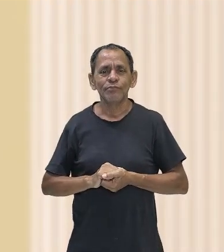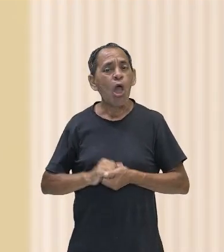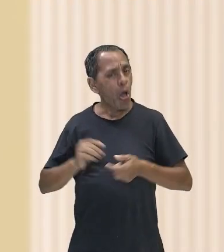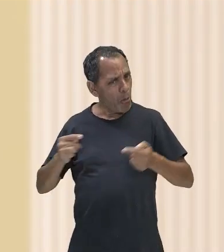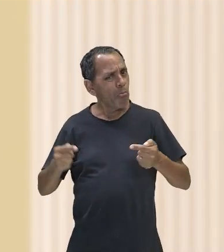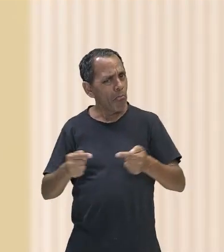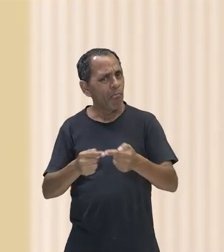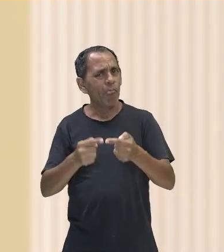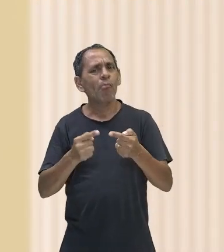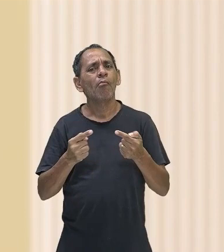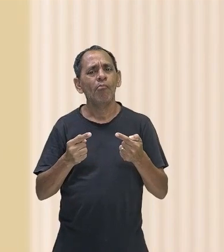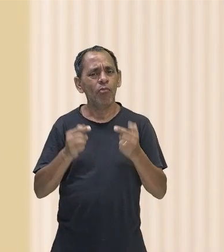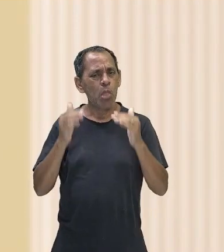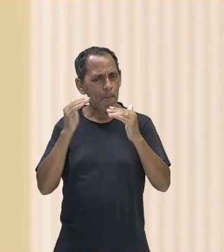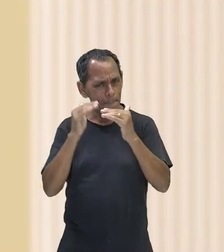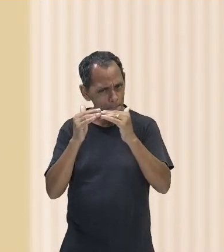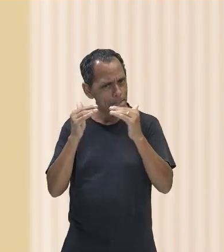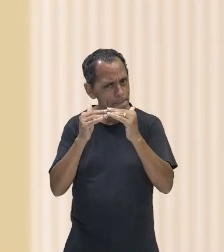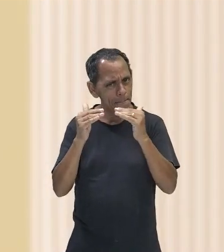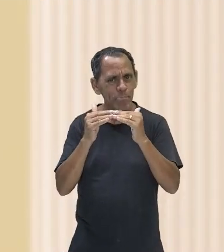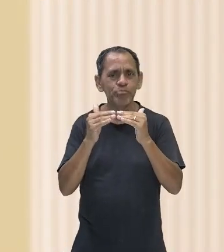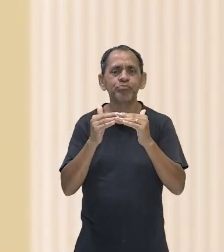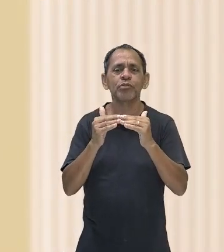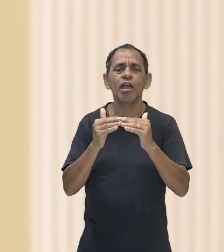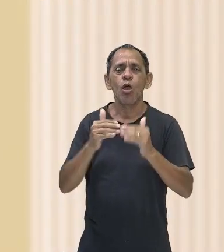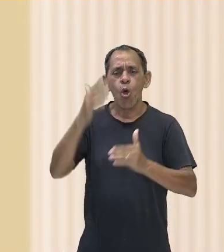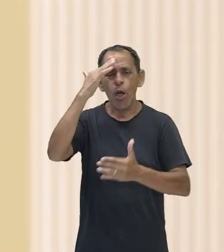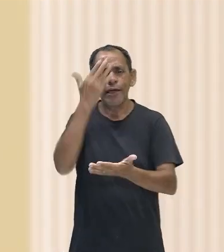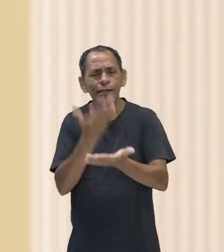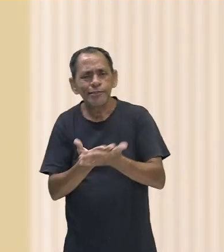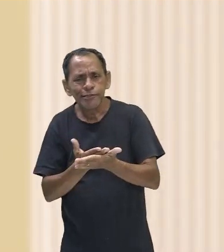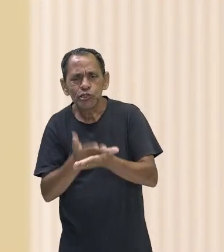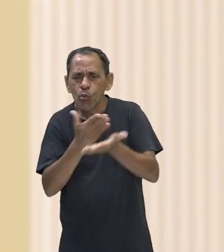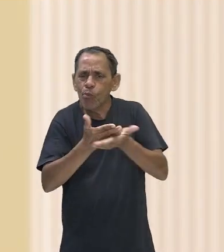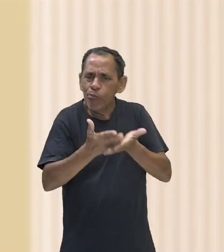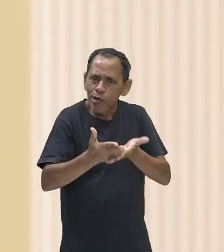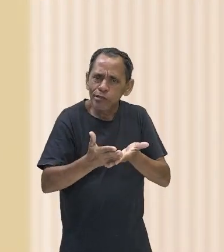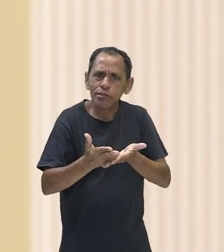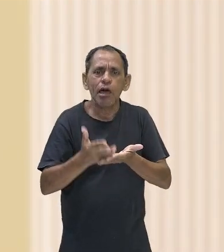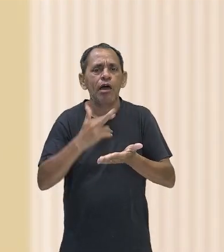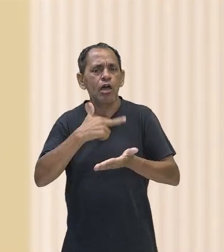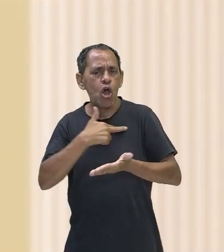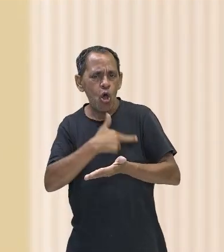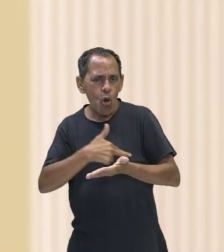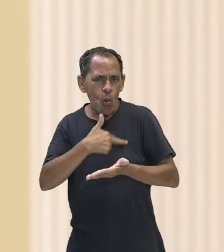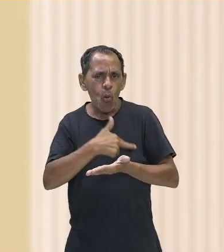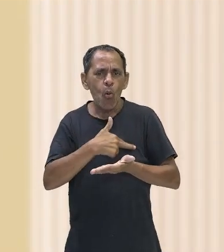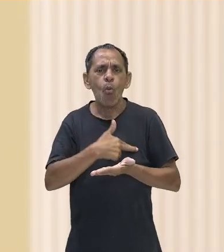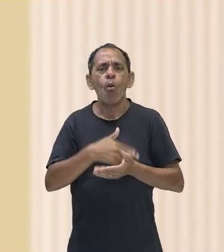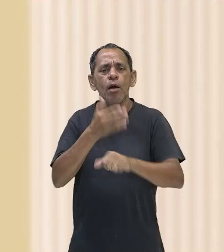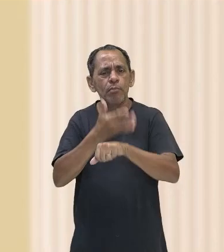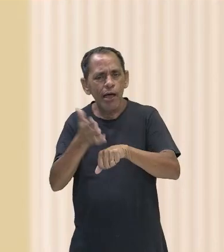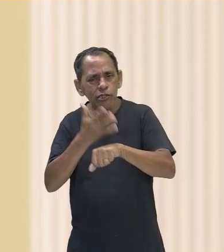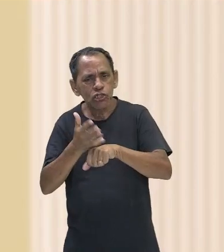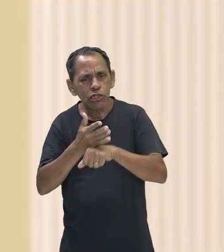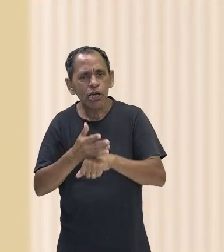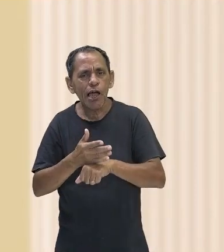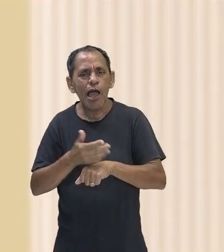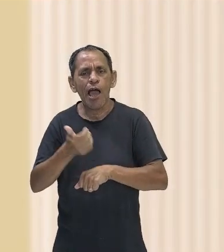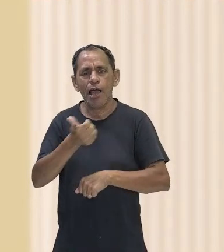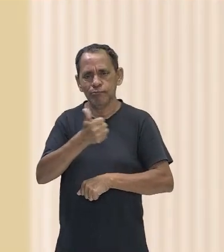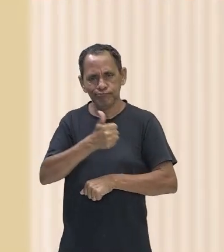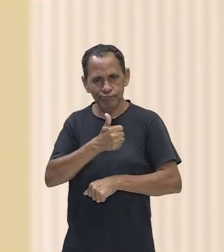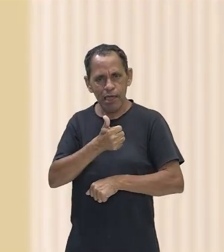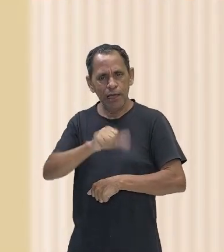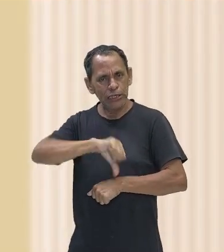de fato o começo de um romance para toda a vida. Praticar a autoestima, né? Trabalhar a nossa